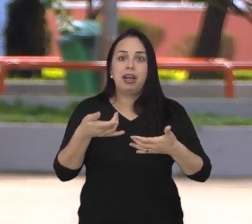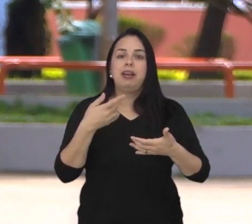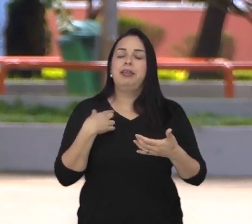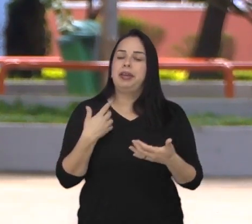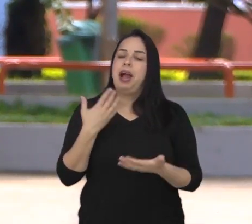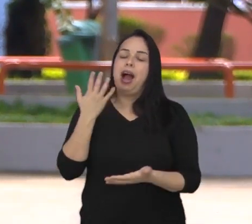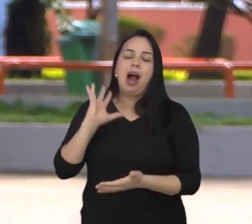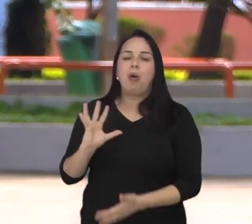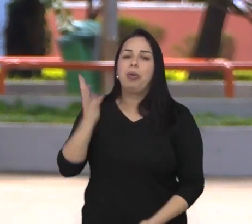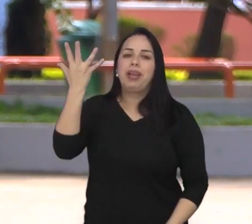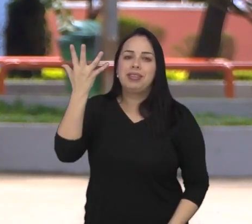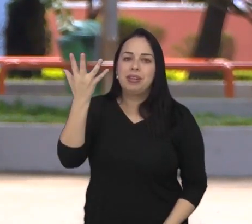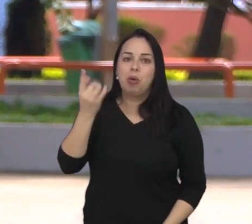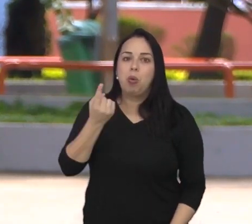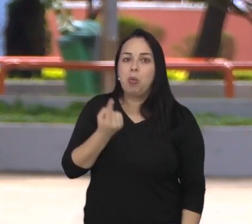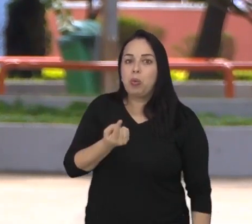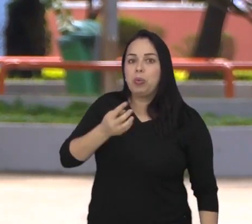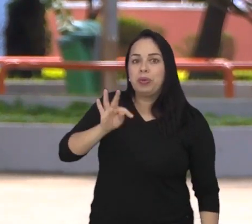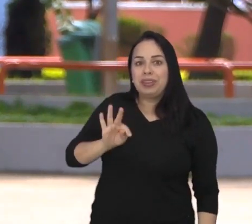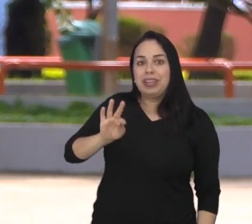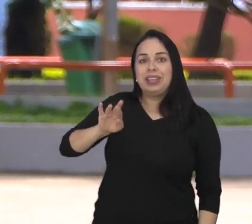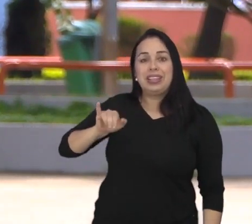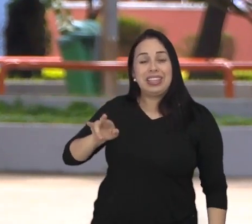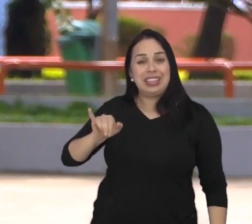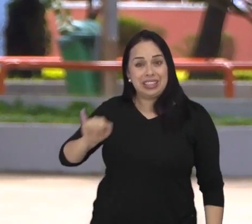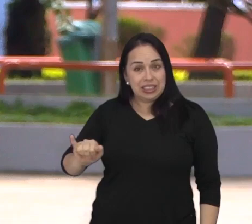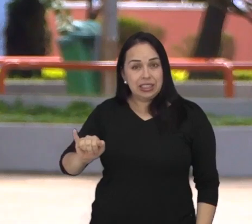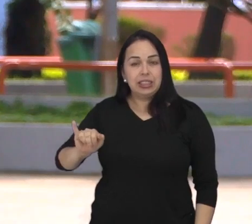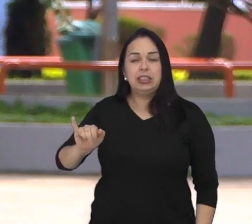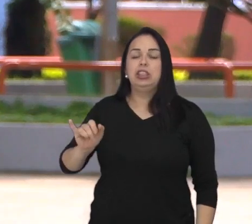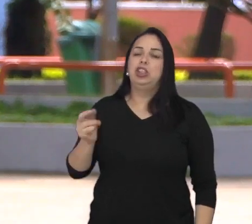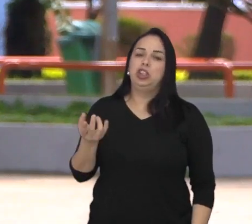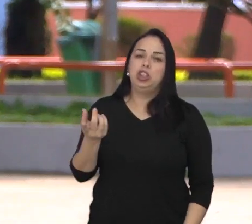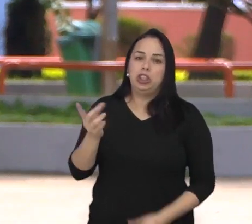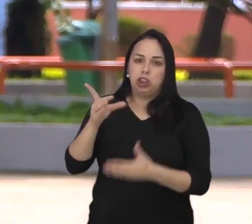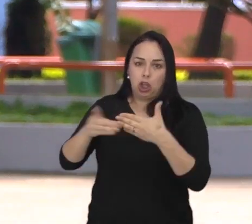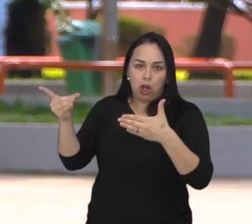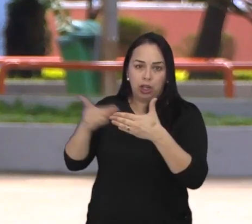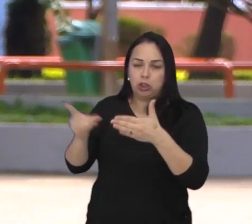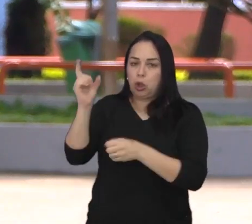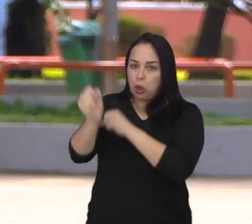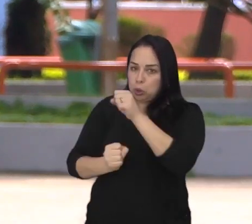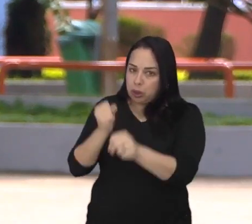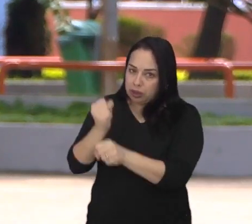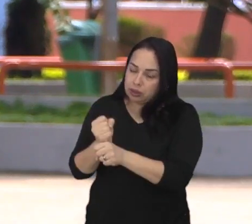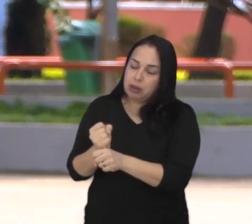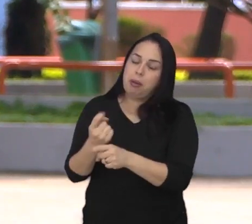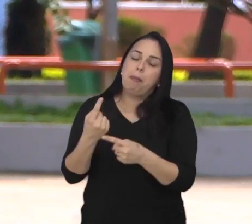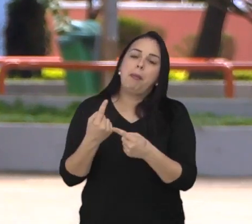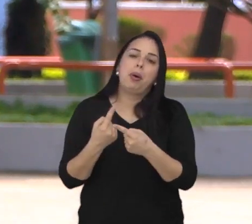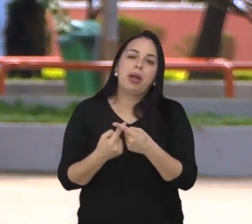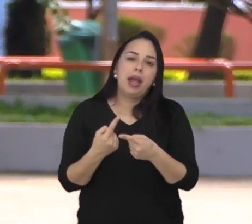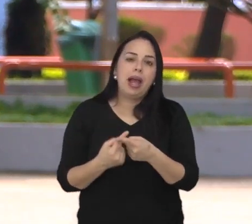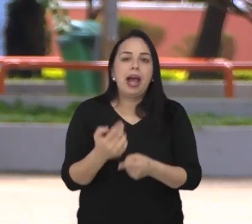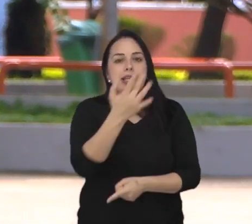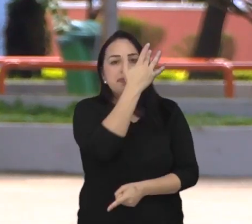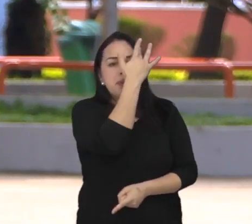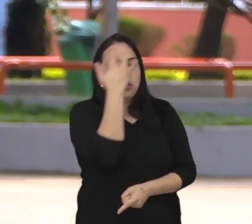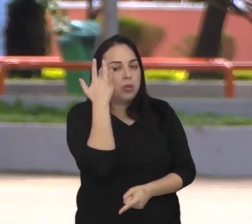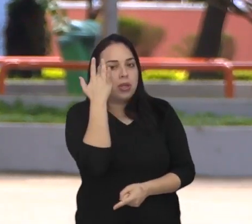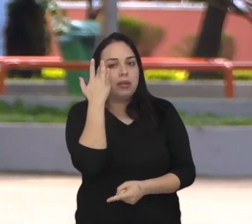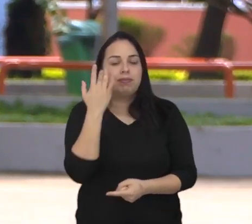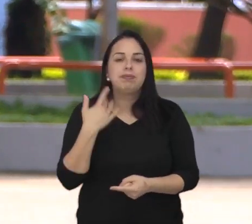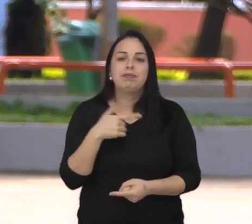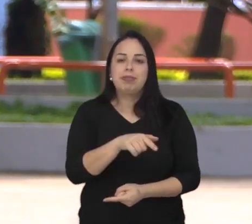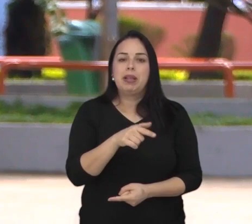da Saúde, a economia global perde cerca de $1 trilhão todos os anos. Isso devido aos dias de